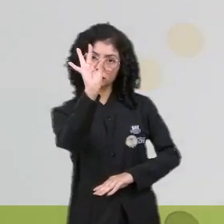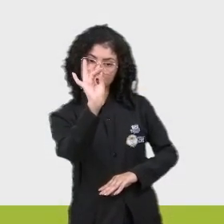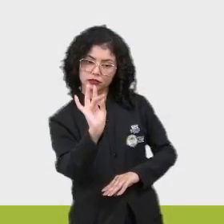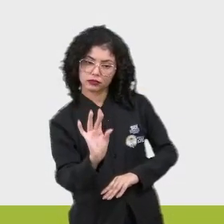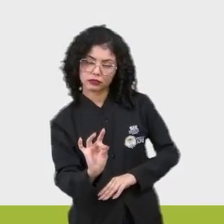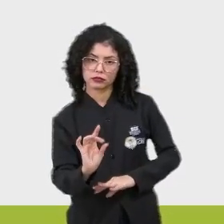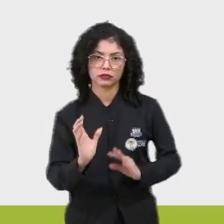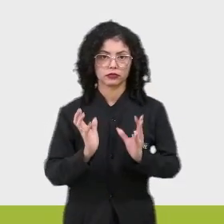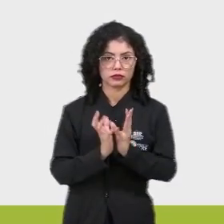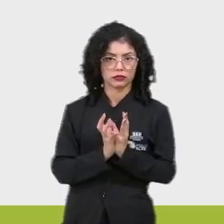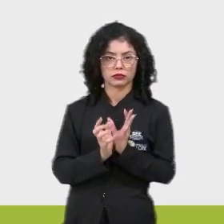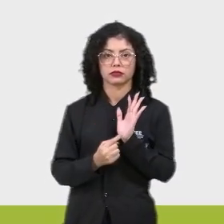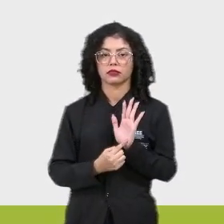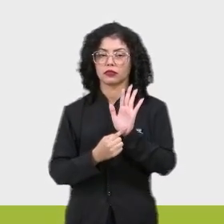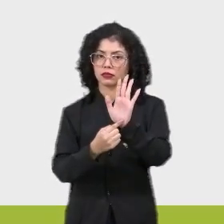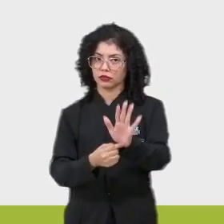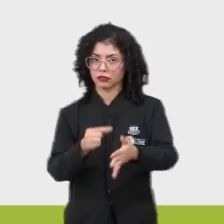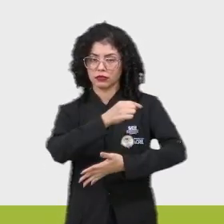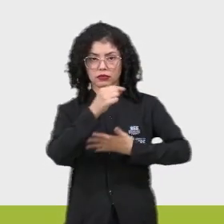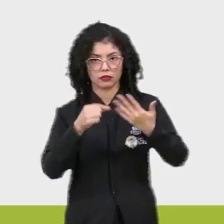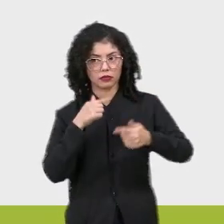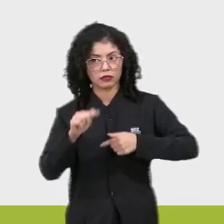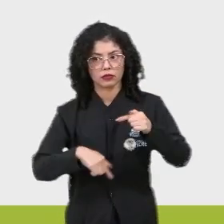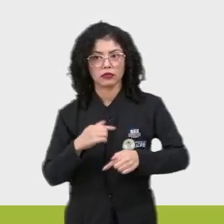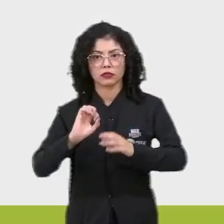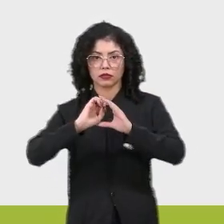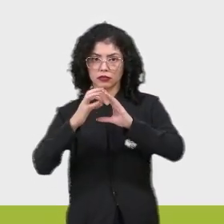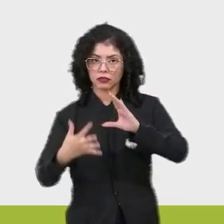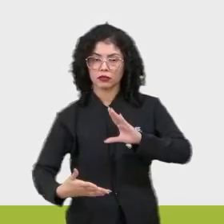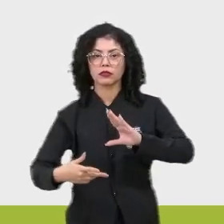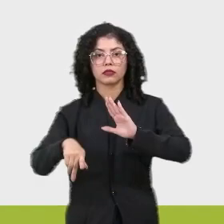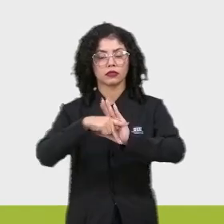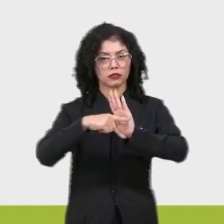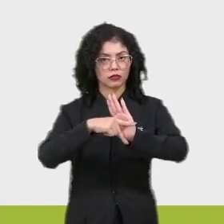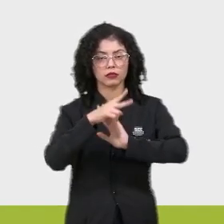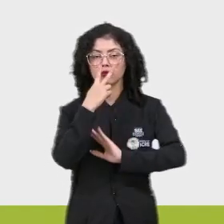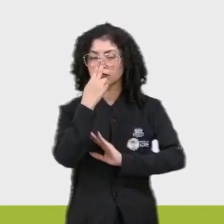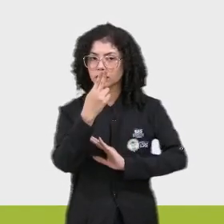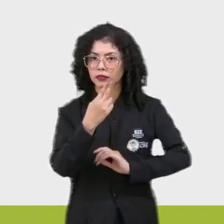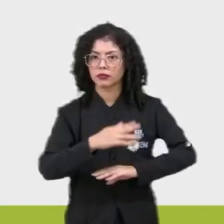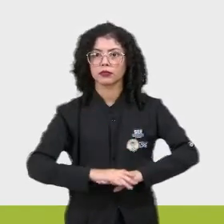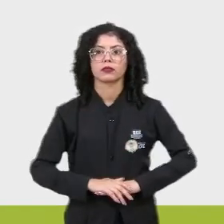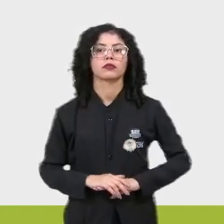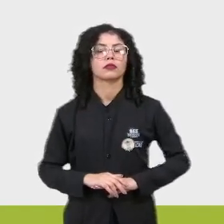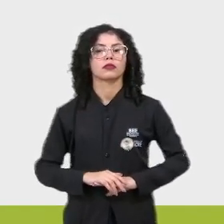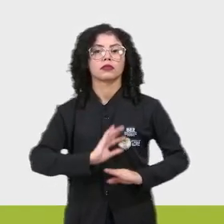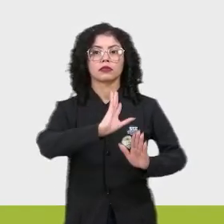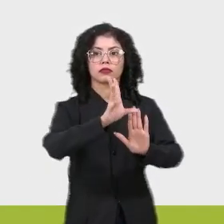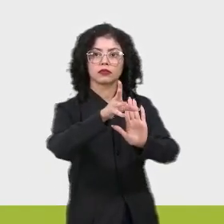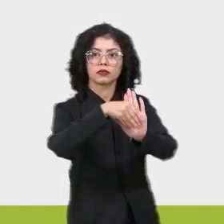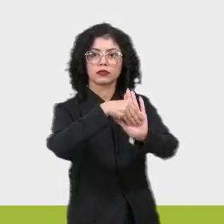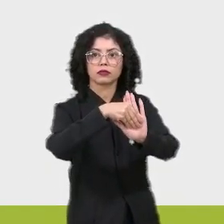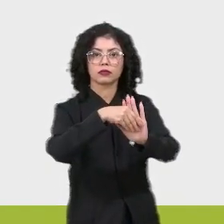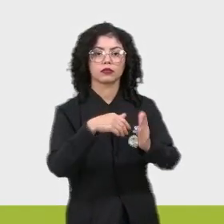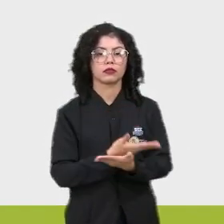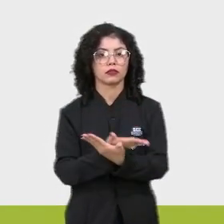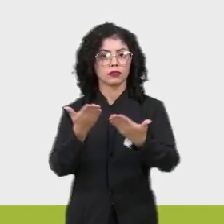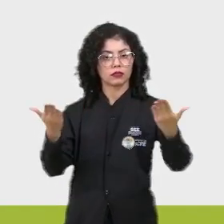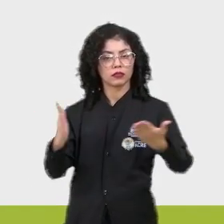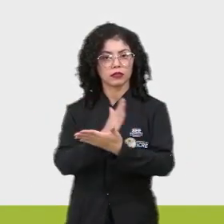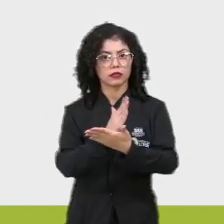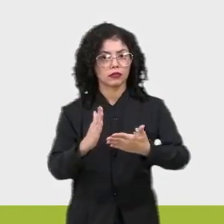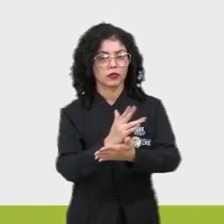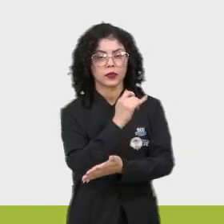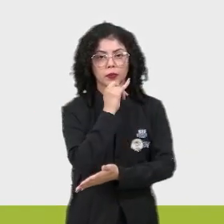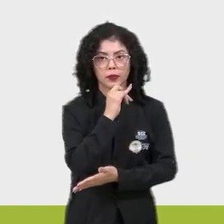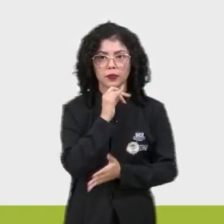desses grupos, ele apresentava elementos químicos com características semelhantes. Coloquei aqui para vocês alguns desses